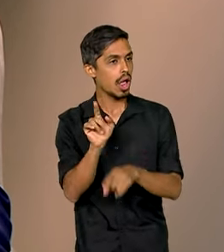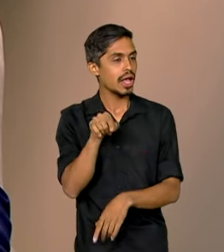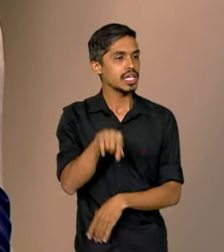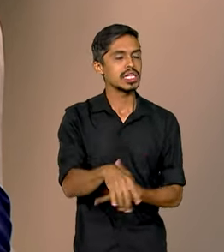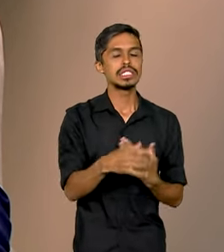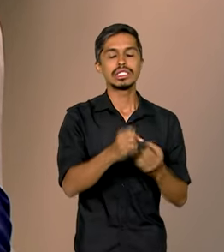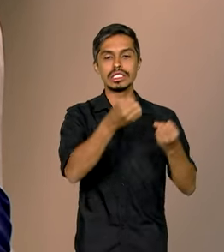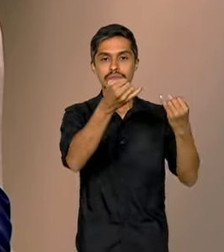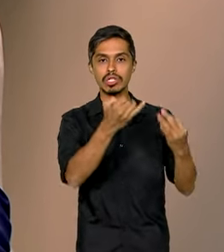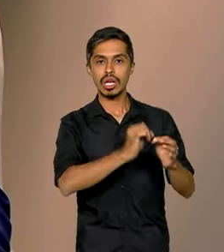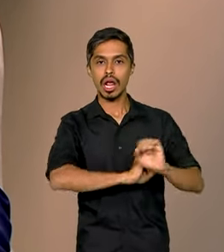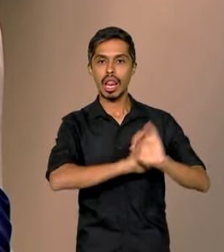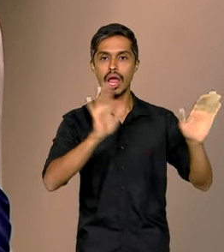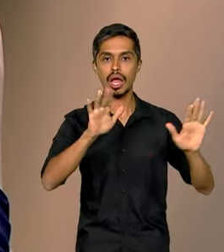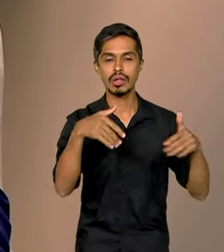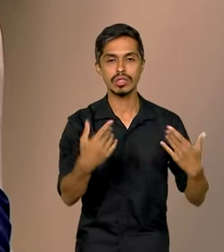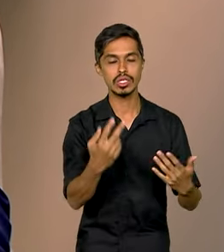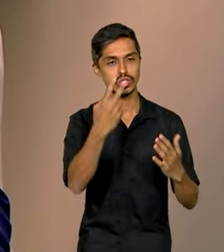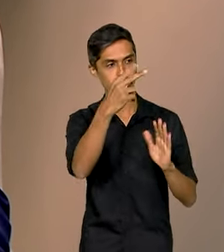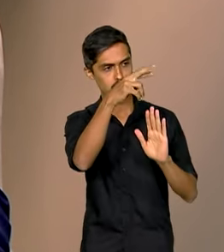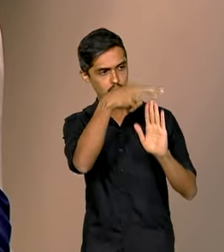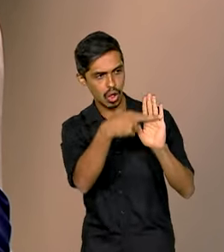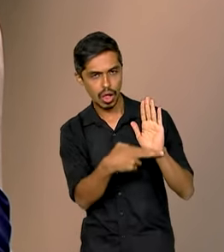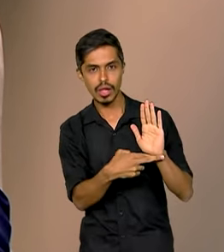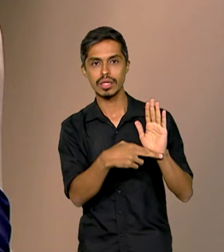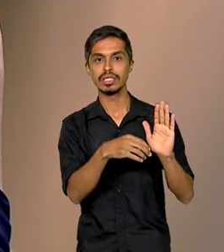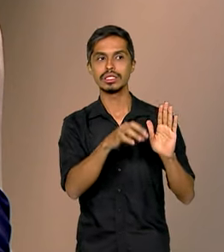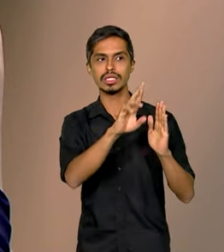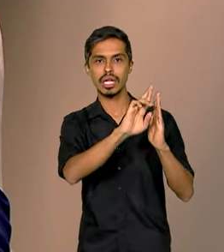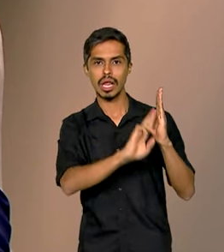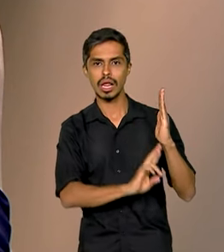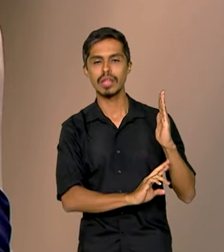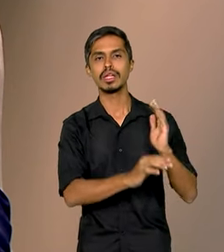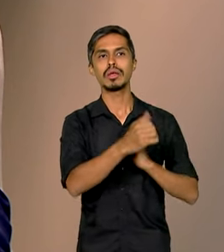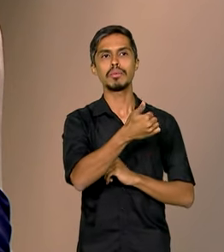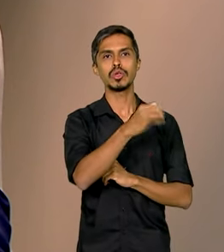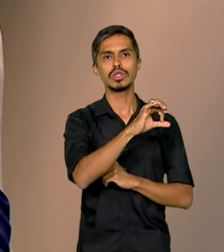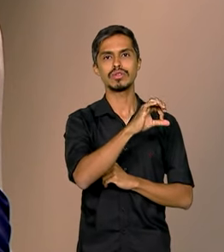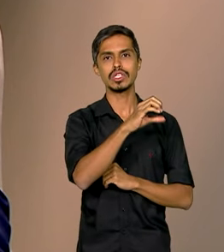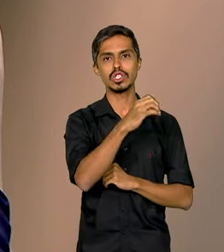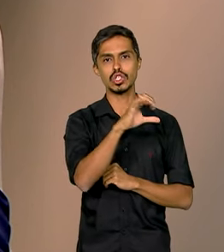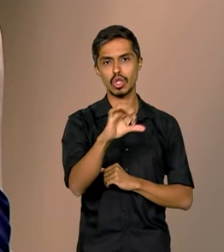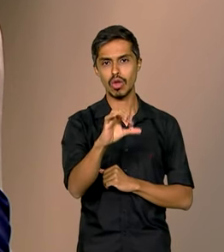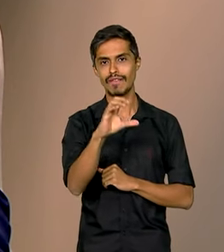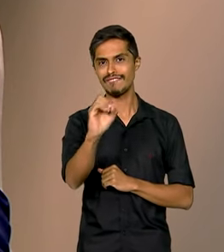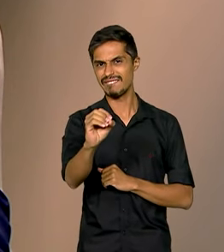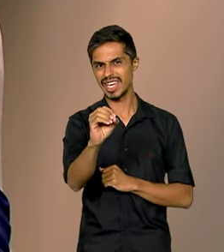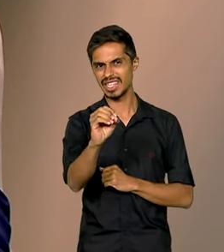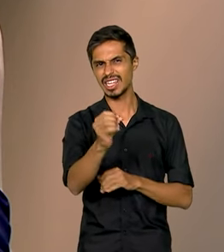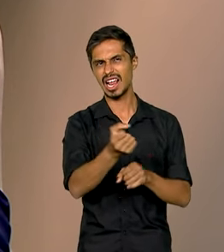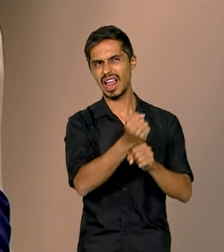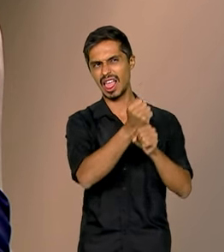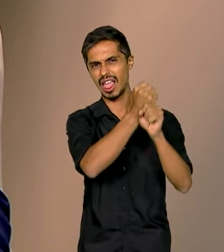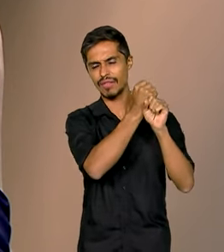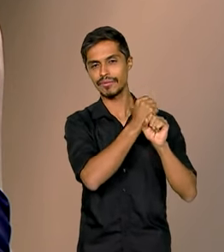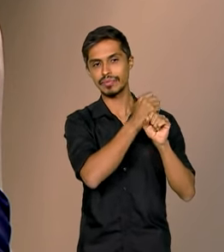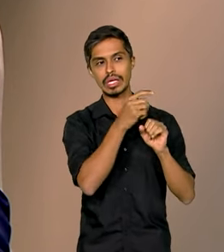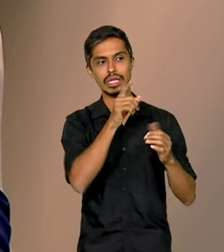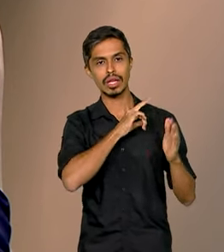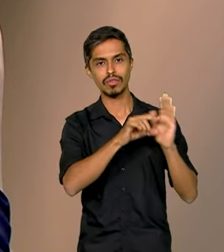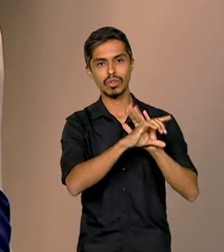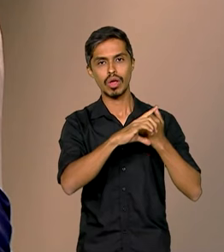Claro na sua redação mesmo que ele tenha uma redação de 1990 lá nós temos a previsão no Artigo